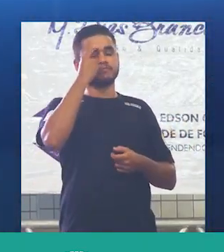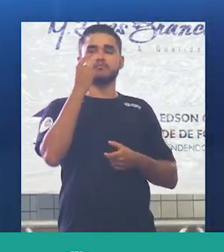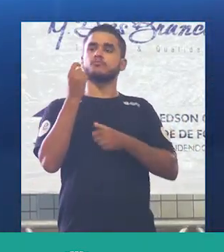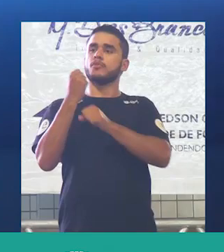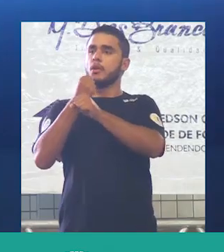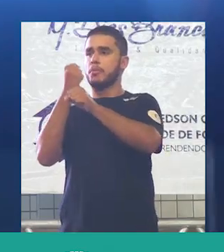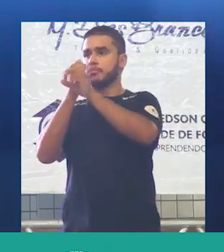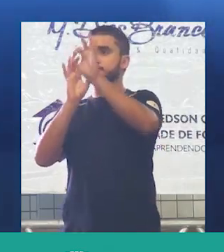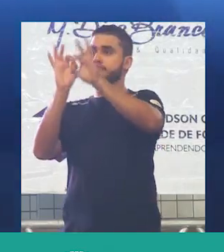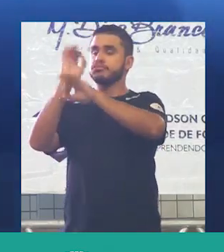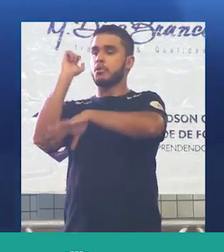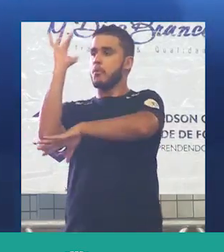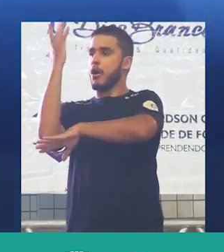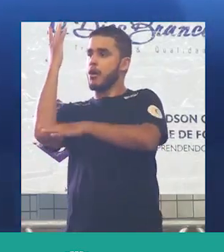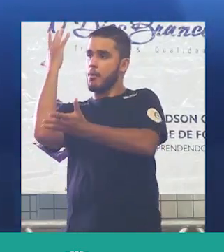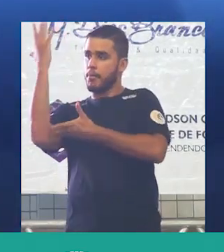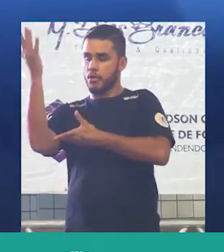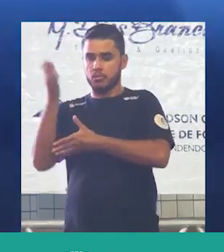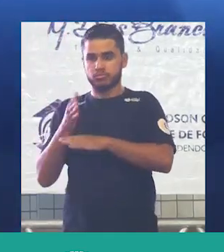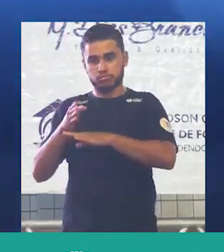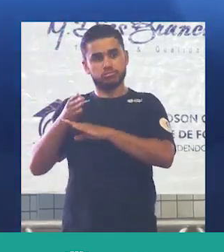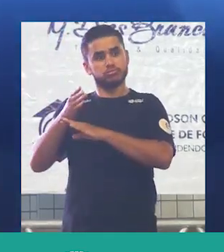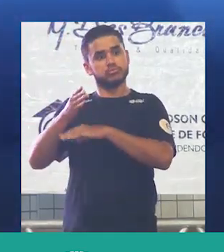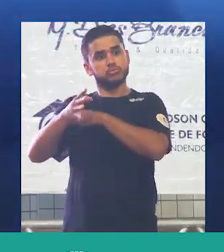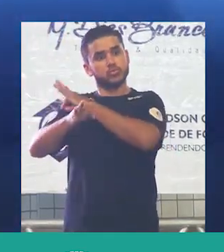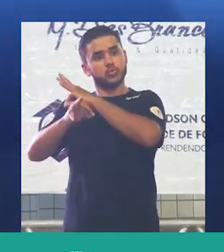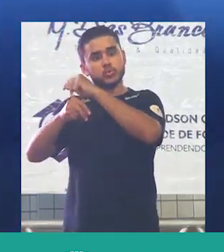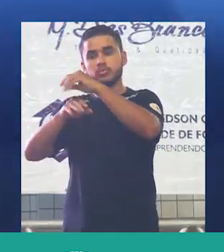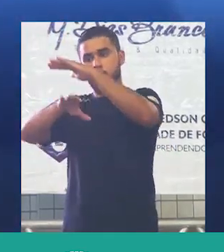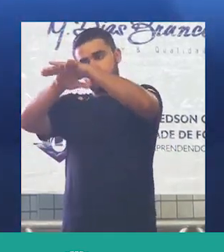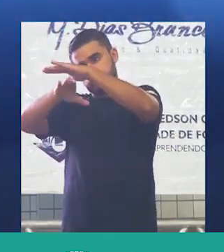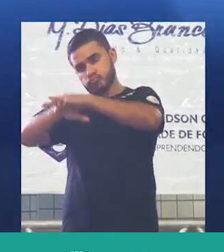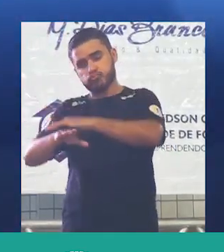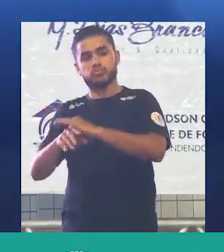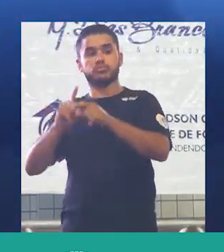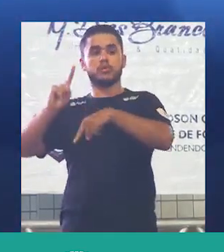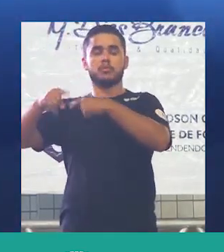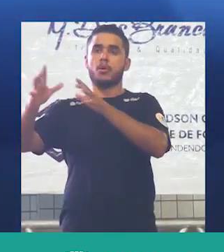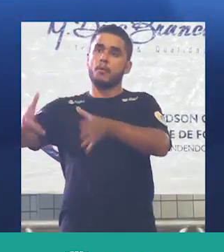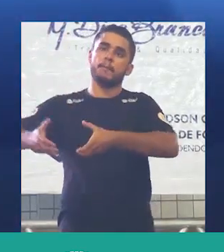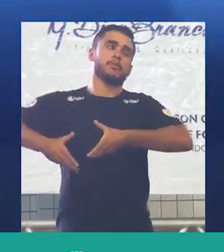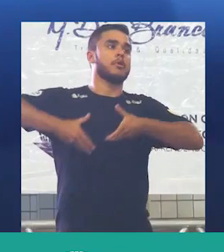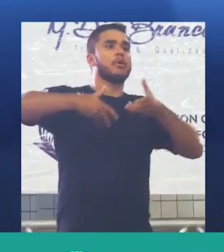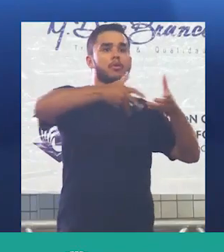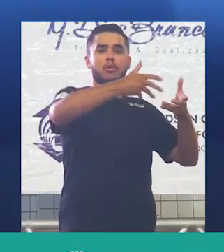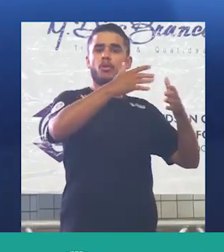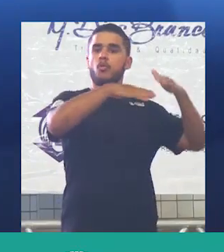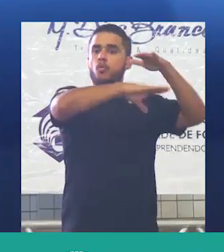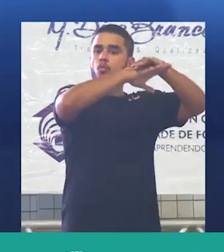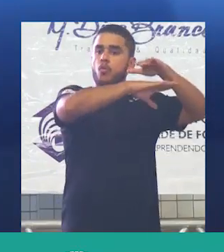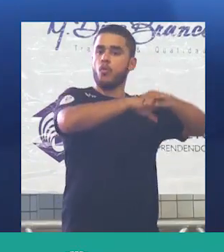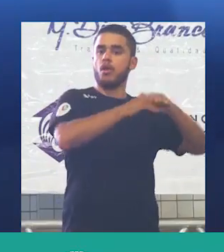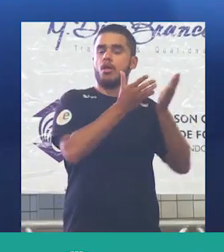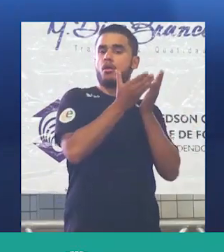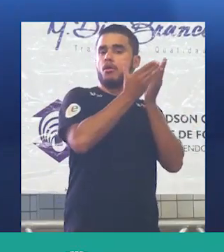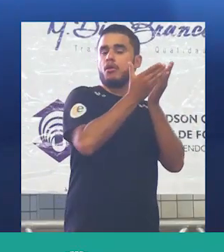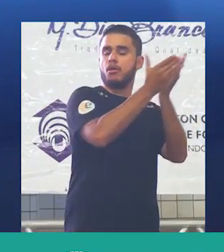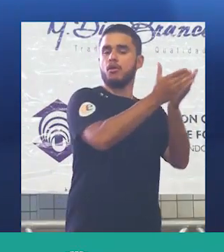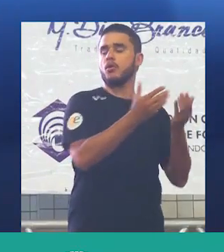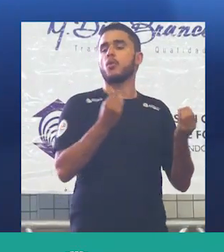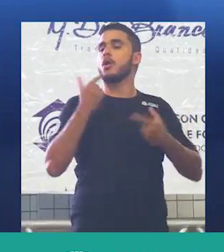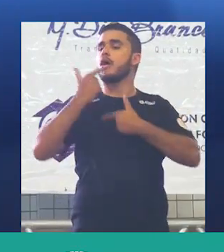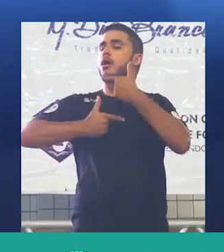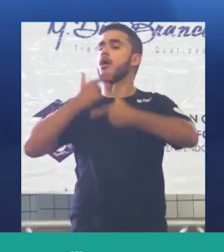feitorias, derruba madeira, guarda madeira, bota madeira no navio. O trabalho será feito utilizando a mão